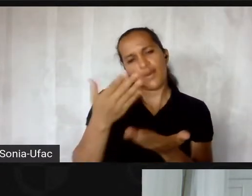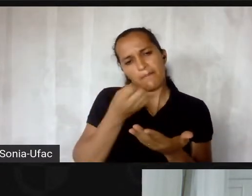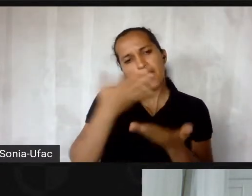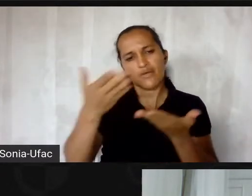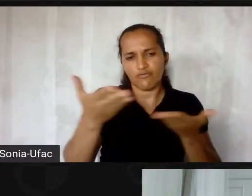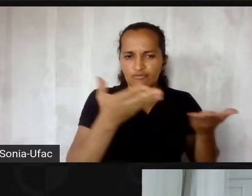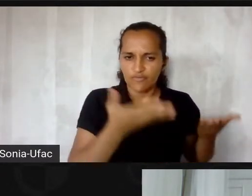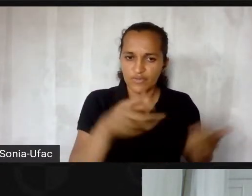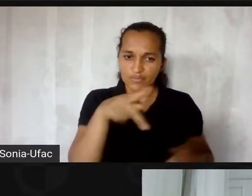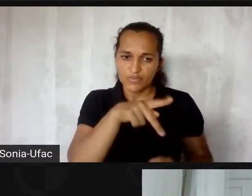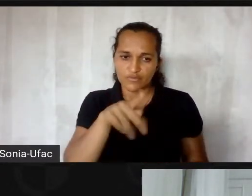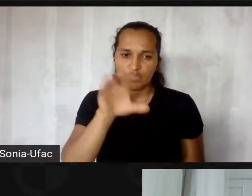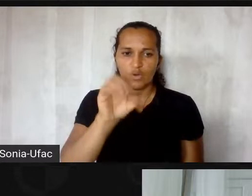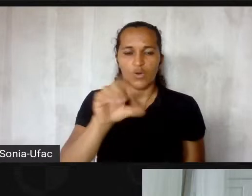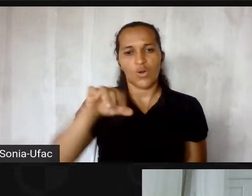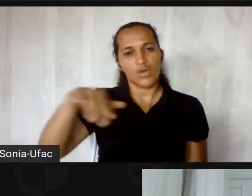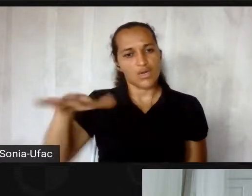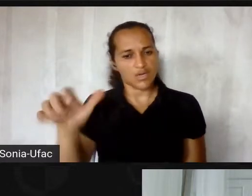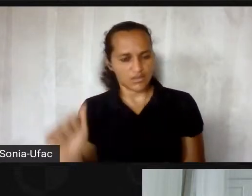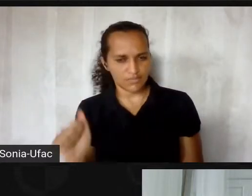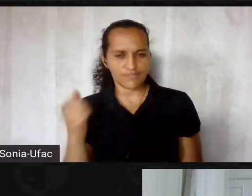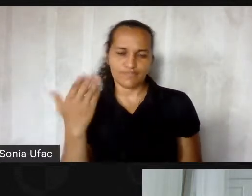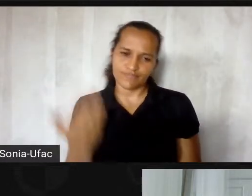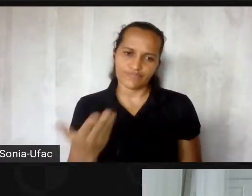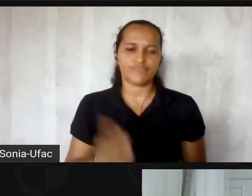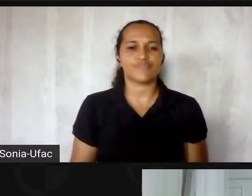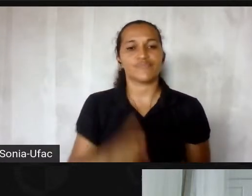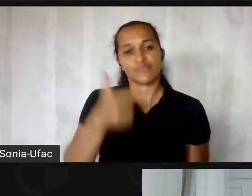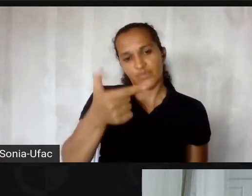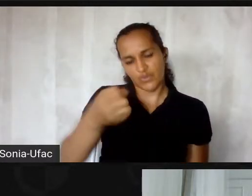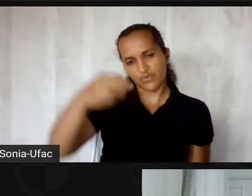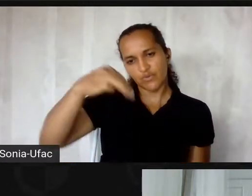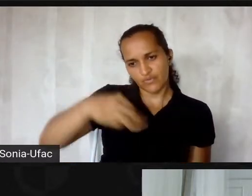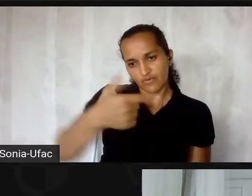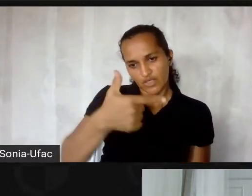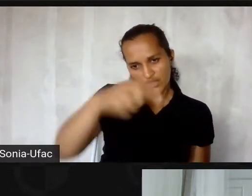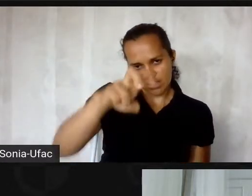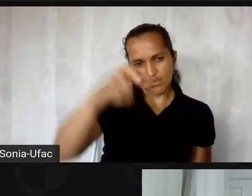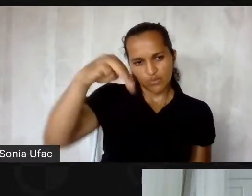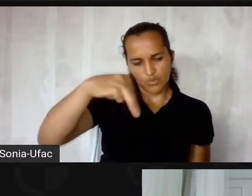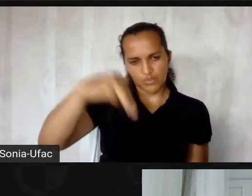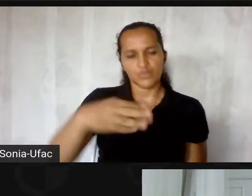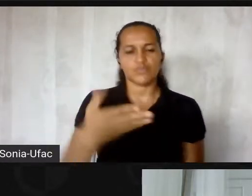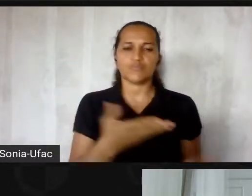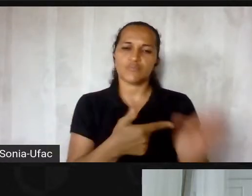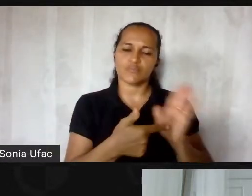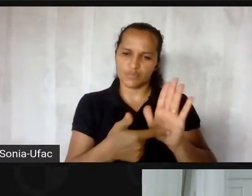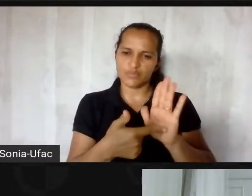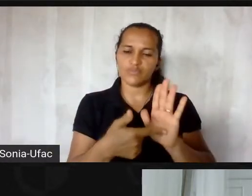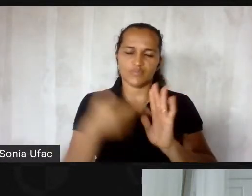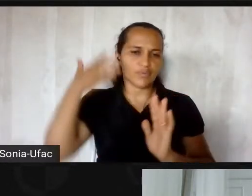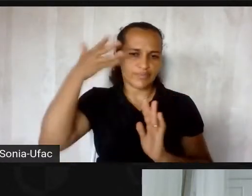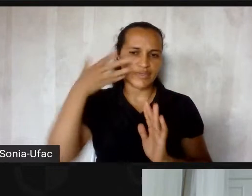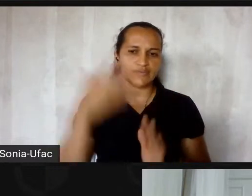Olinda. A senhora tem aí cerca de 25 minutos para expor o seu tema.